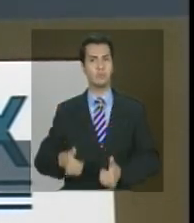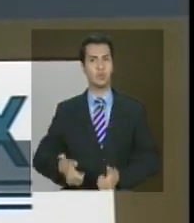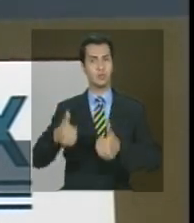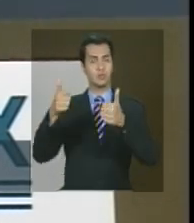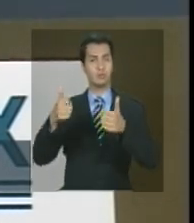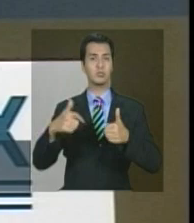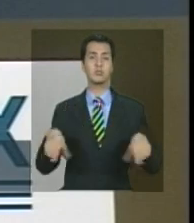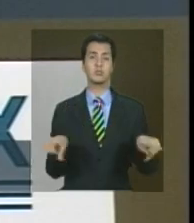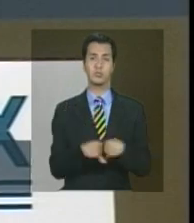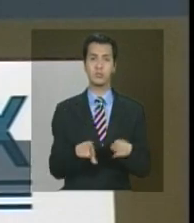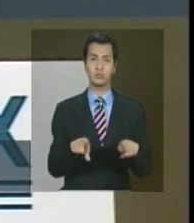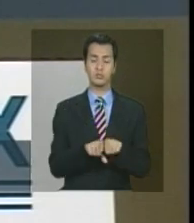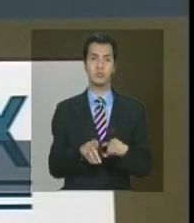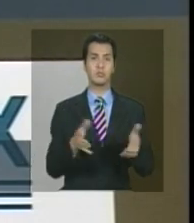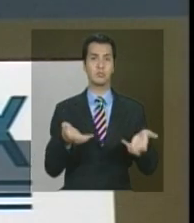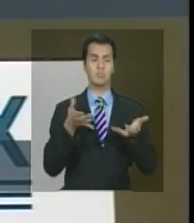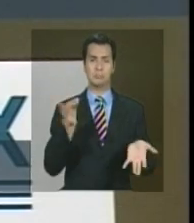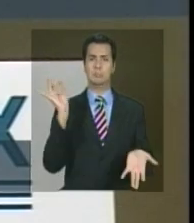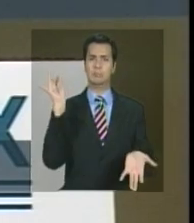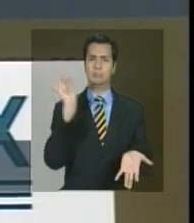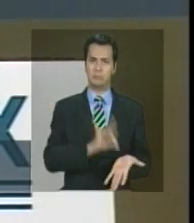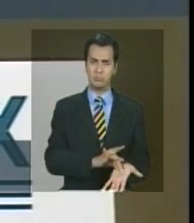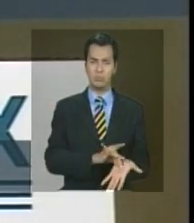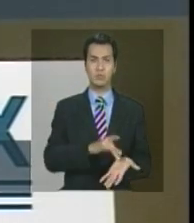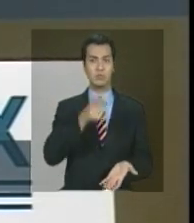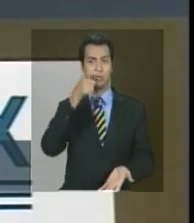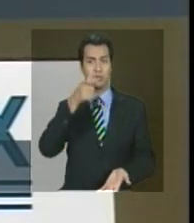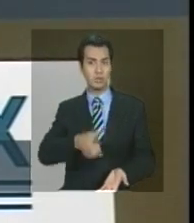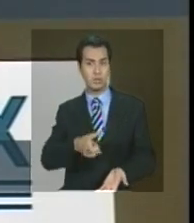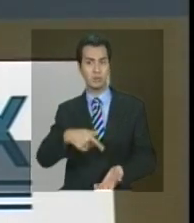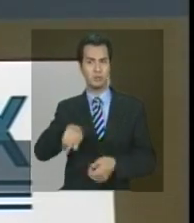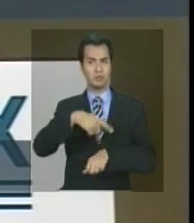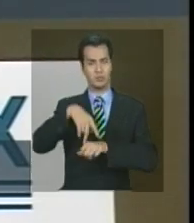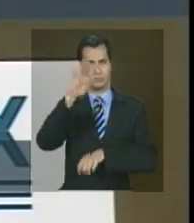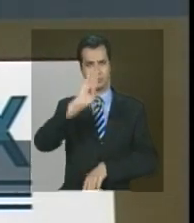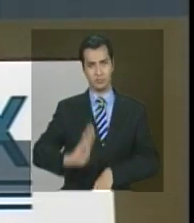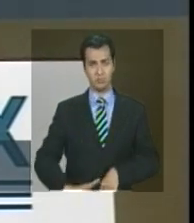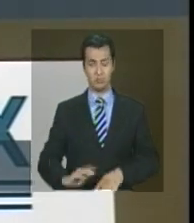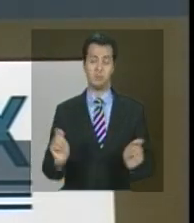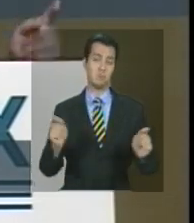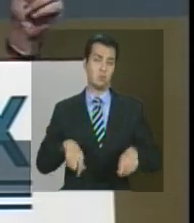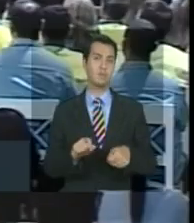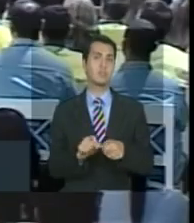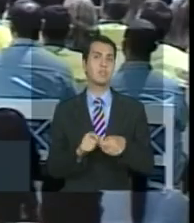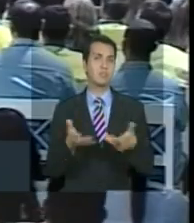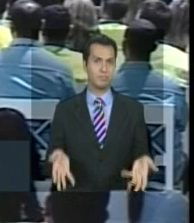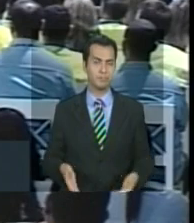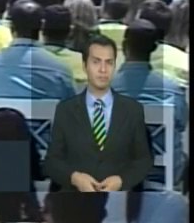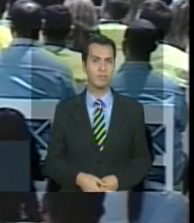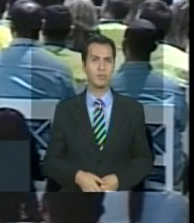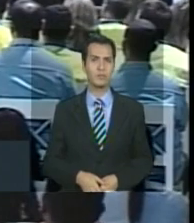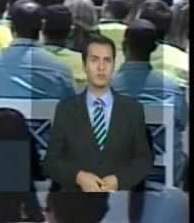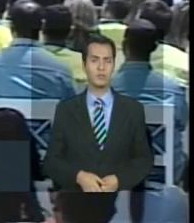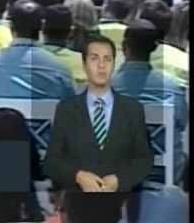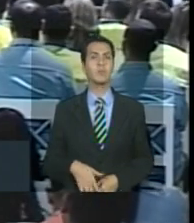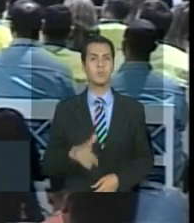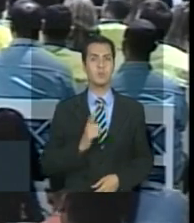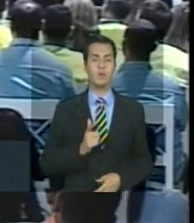e quem, de fato, percebe os interesses do seu país é capaz de fazer. tanto o primeiro